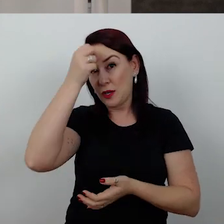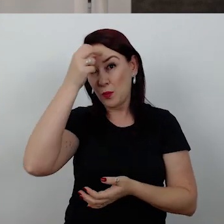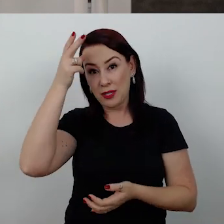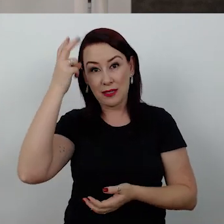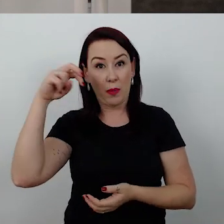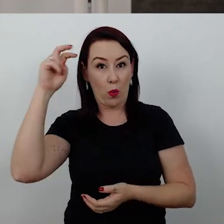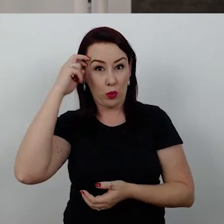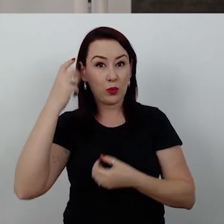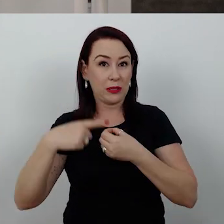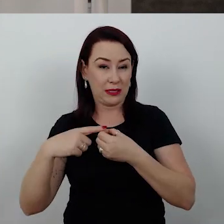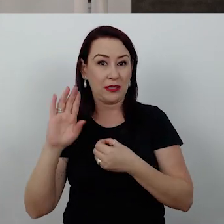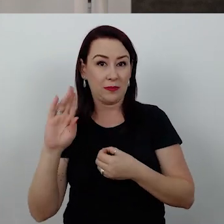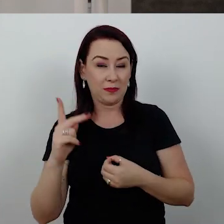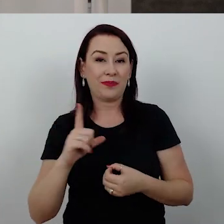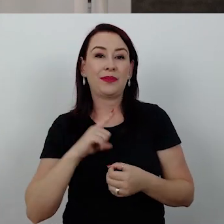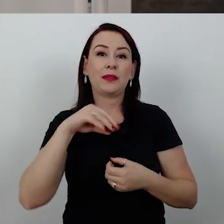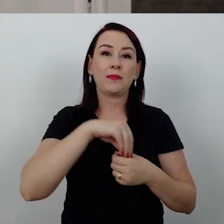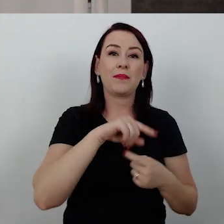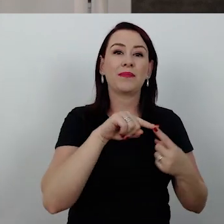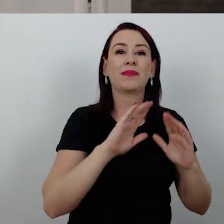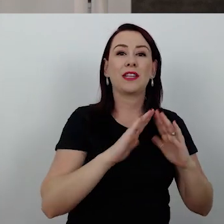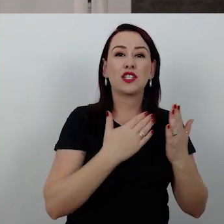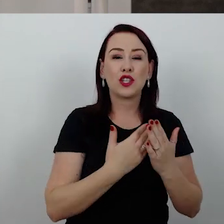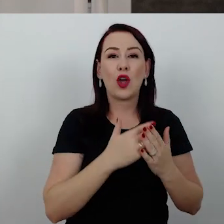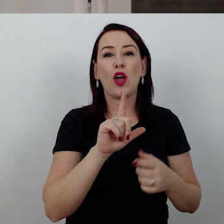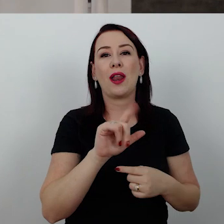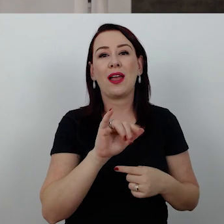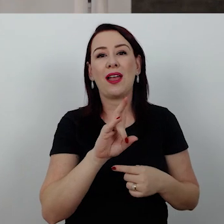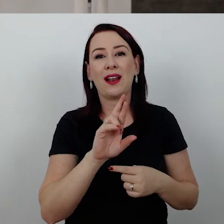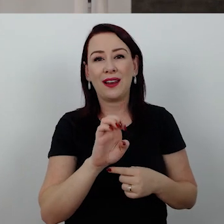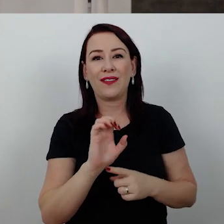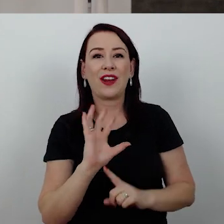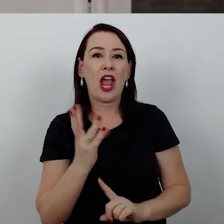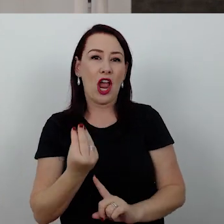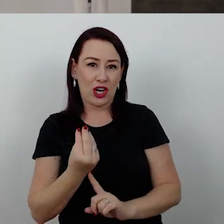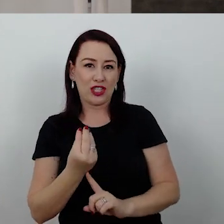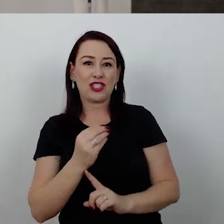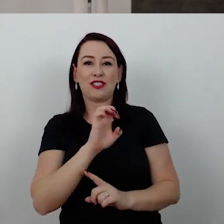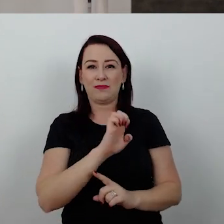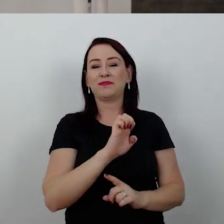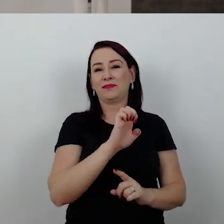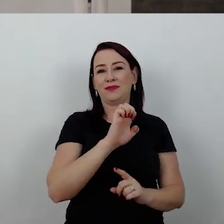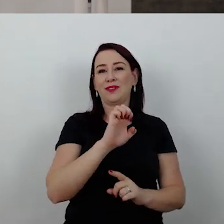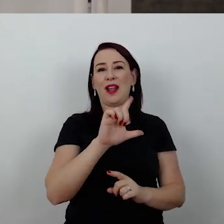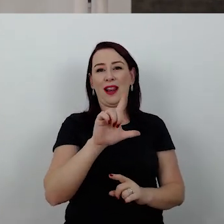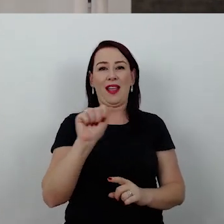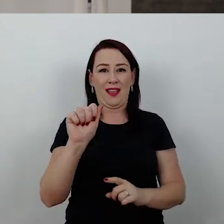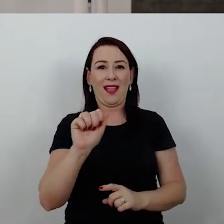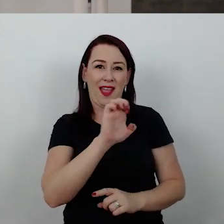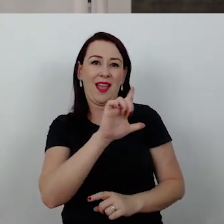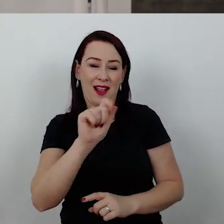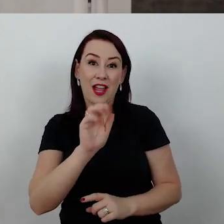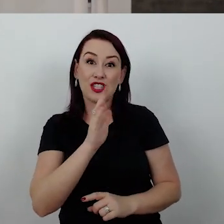da Secretaria Municipal de Cultura, a gente tem a Escola Livre de Artes, que é uma escola que faz um trabalho belíssimo, que tem 30 anos